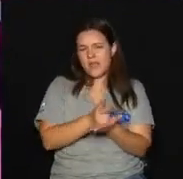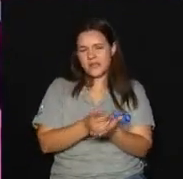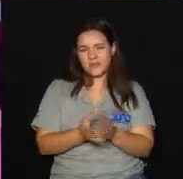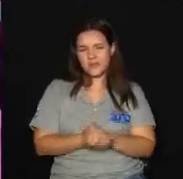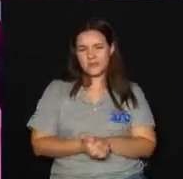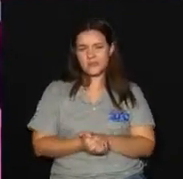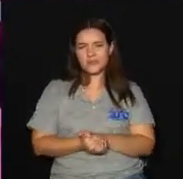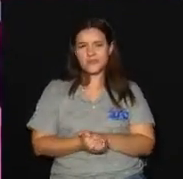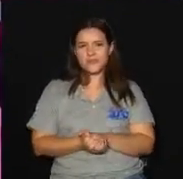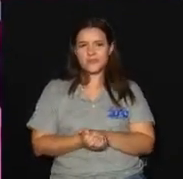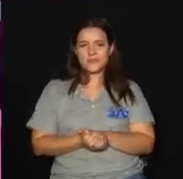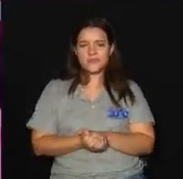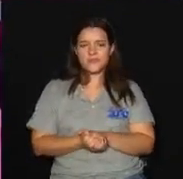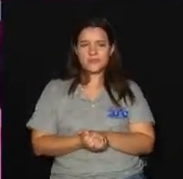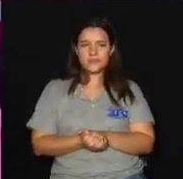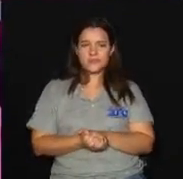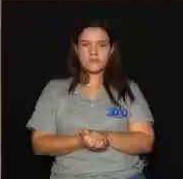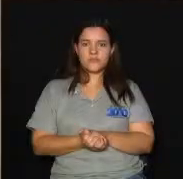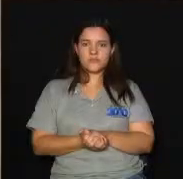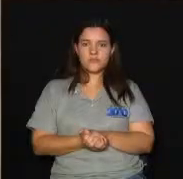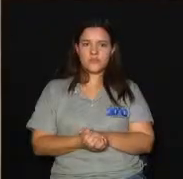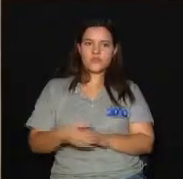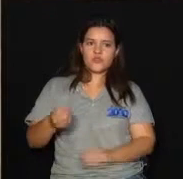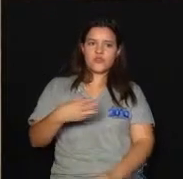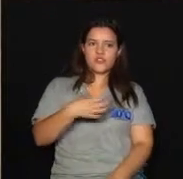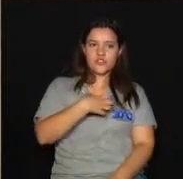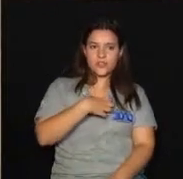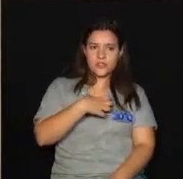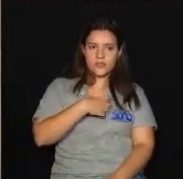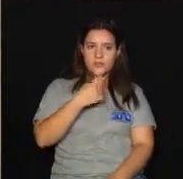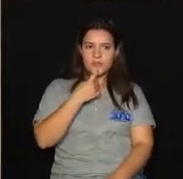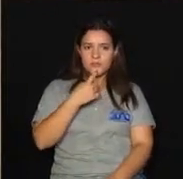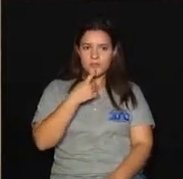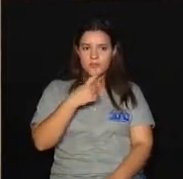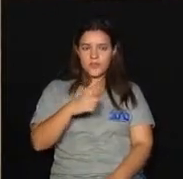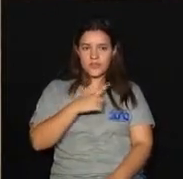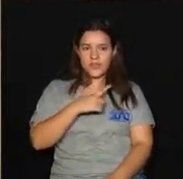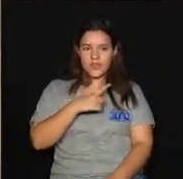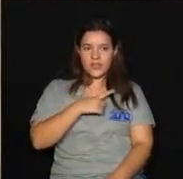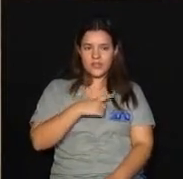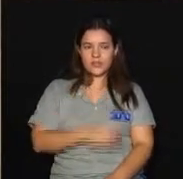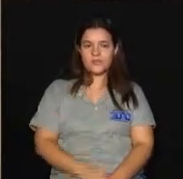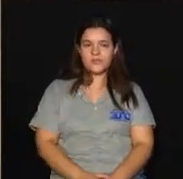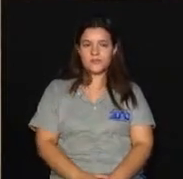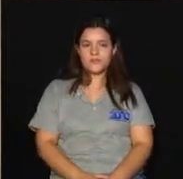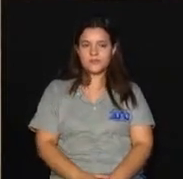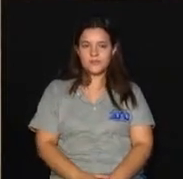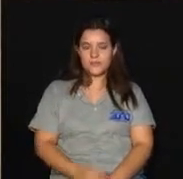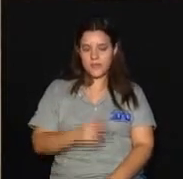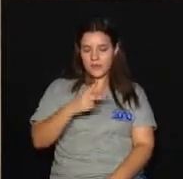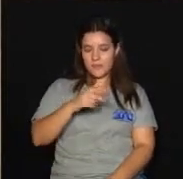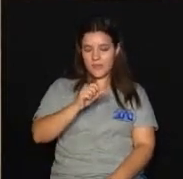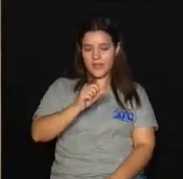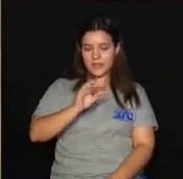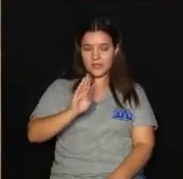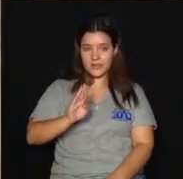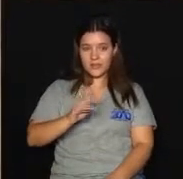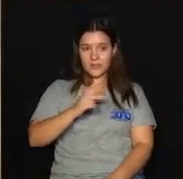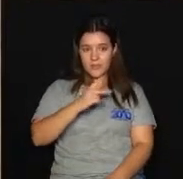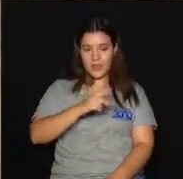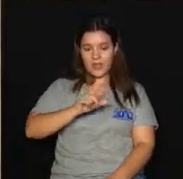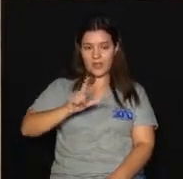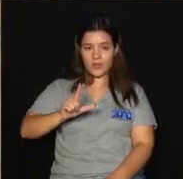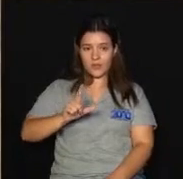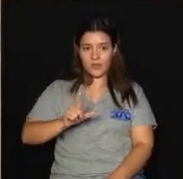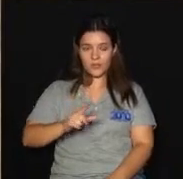regra. A nova configuração da Câmara de Campinas tem, então, as maiores bancadas, PSB e o